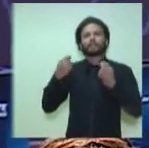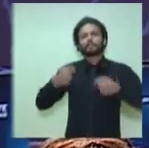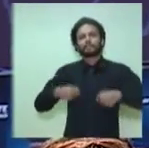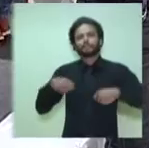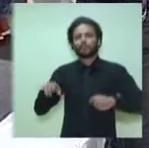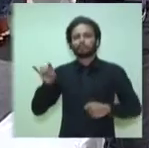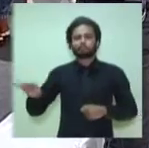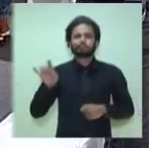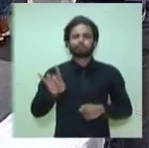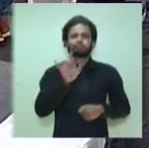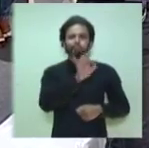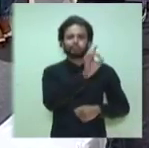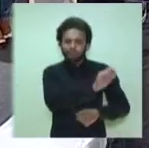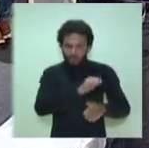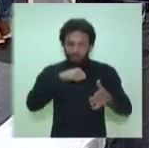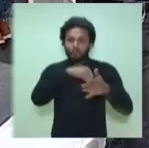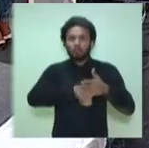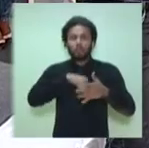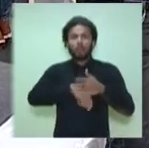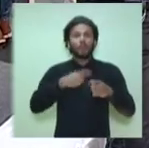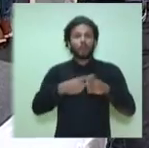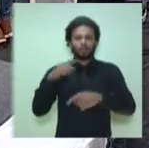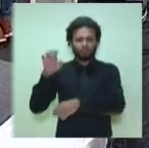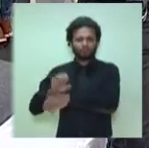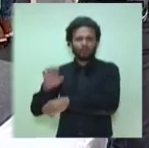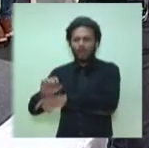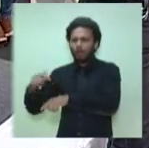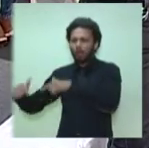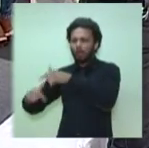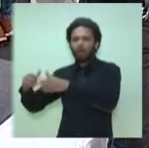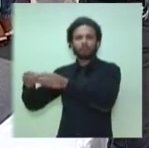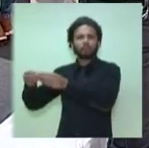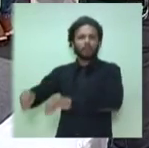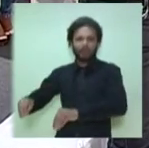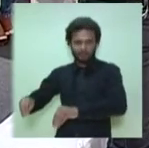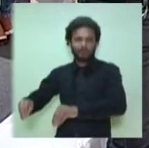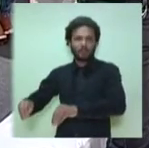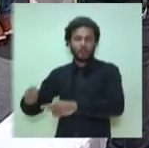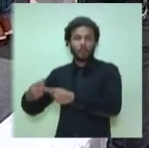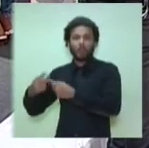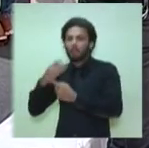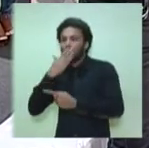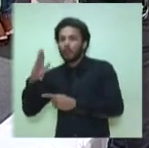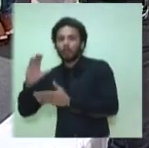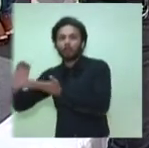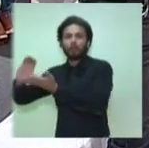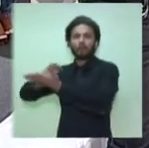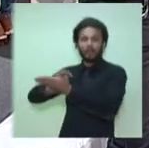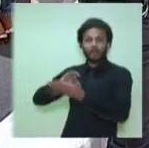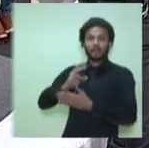O Estado faliu. O Estado não trabalha. Deve, do que prometeu para a Prefeitura,